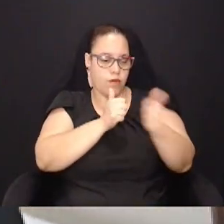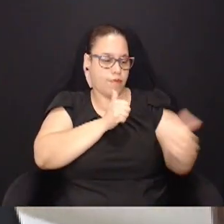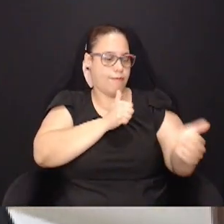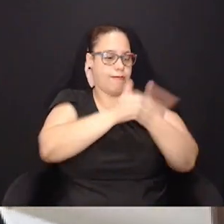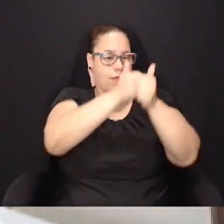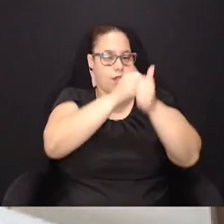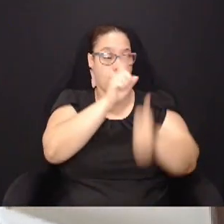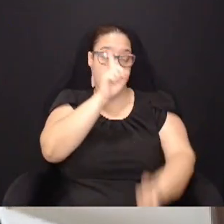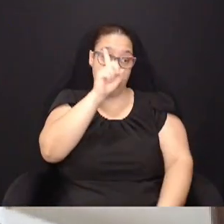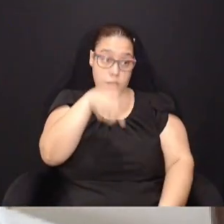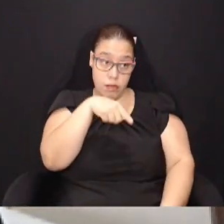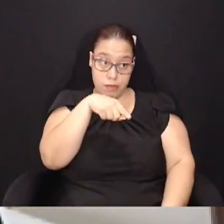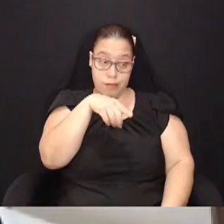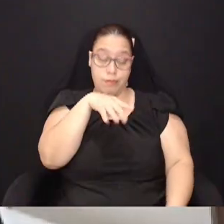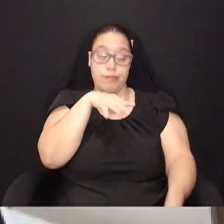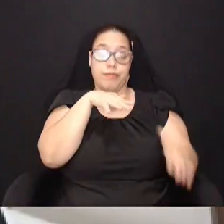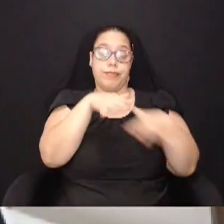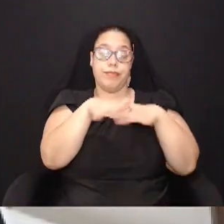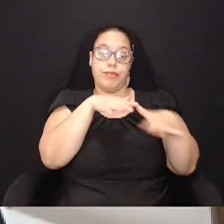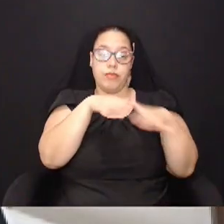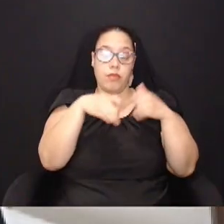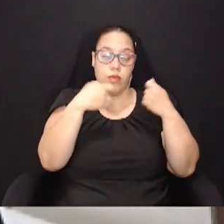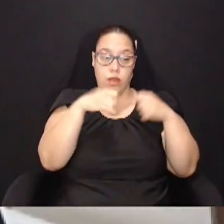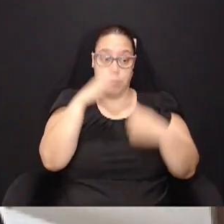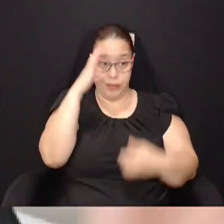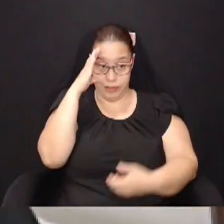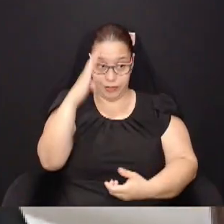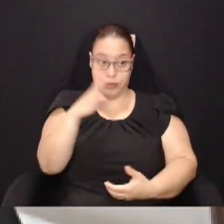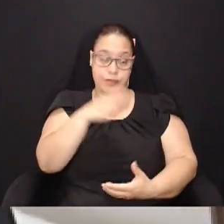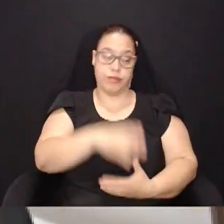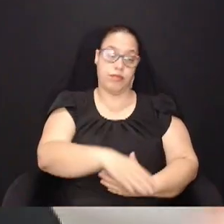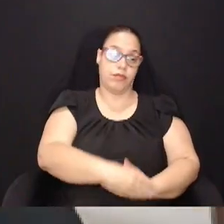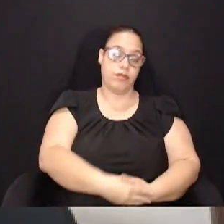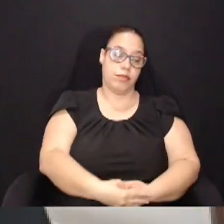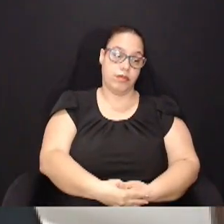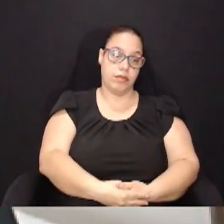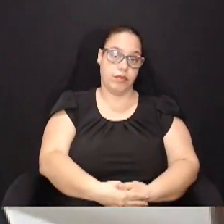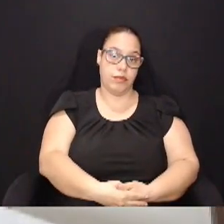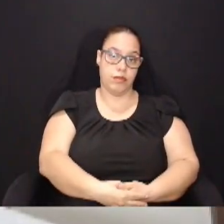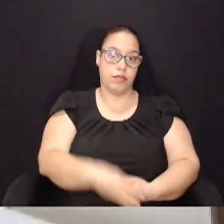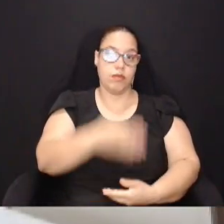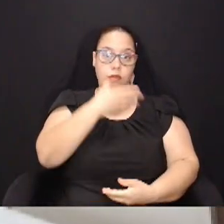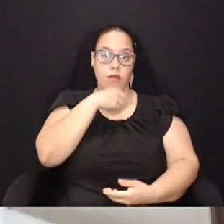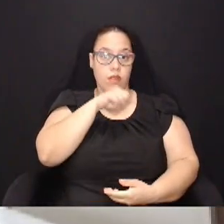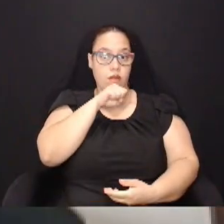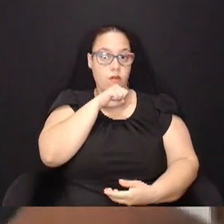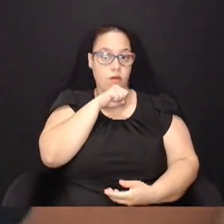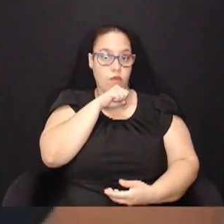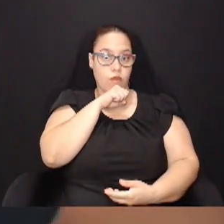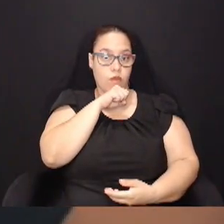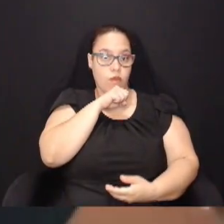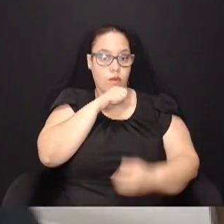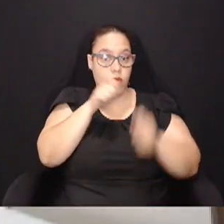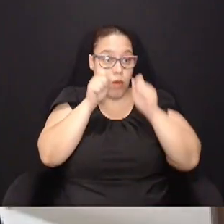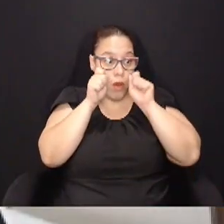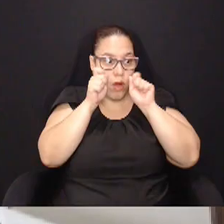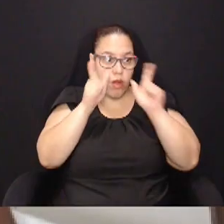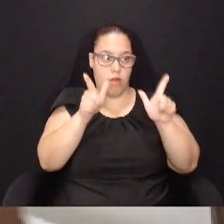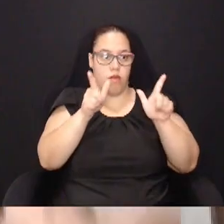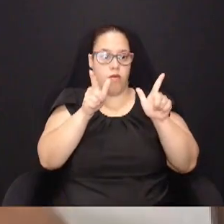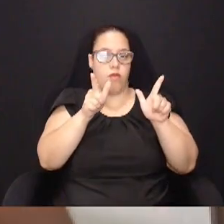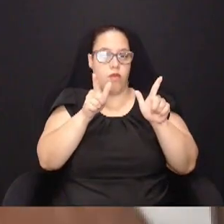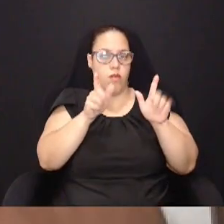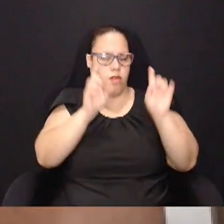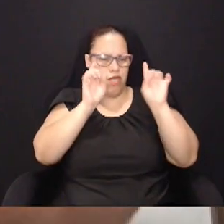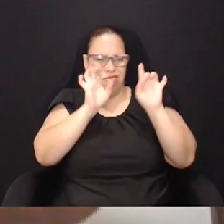esse o momento que a gente descobre muitas coisas. Pais, acordem, por favor. Né? Larguem os celulares,